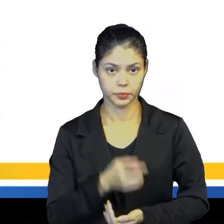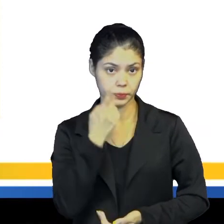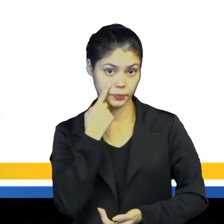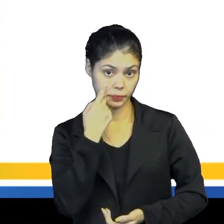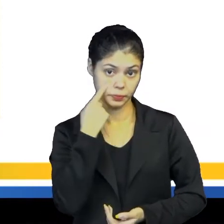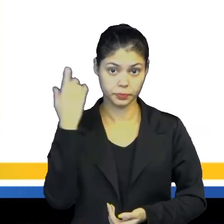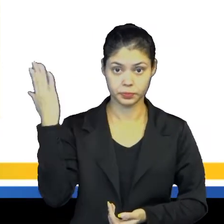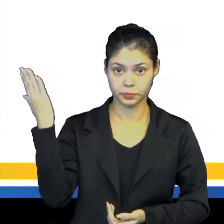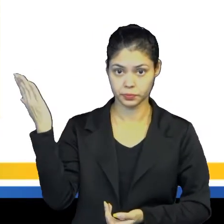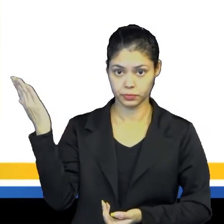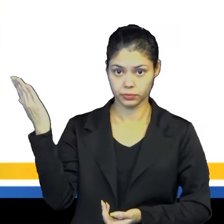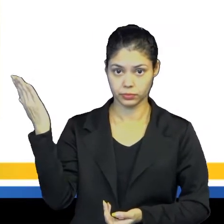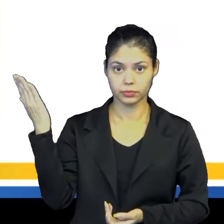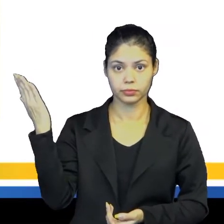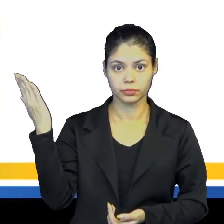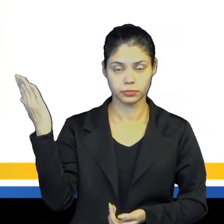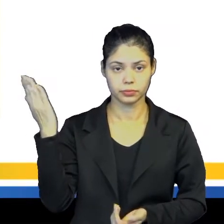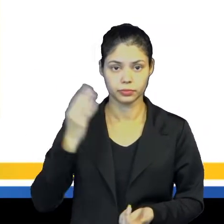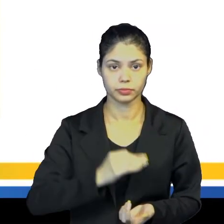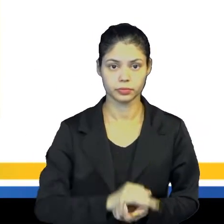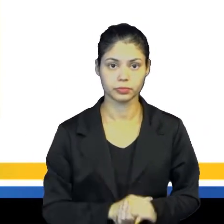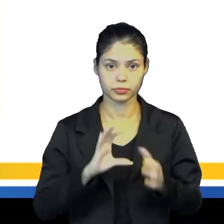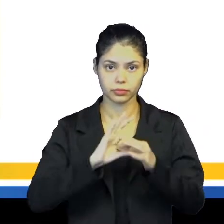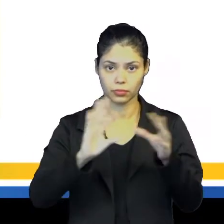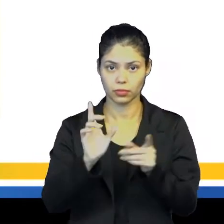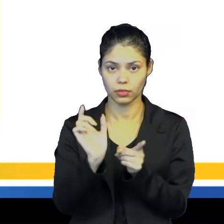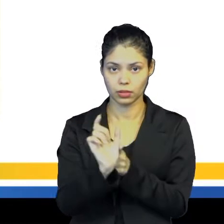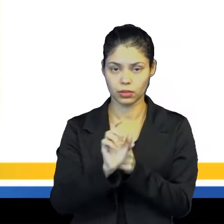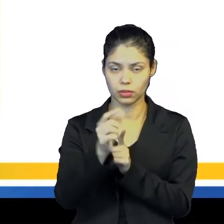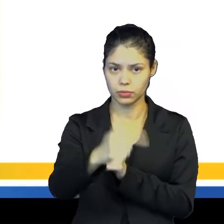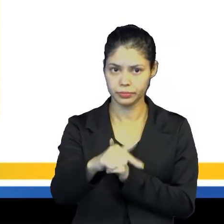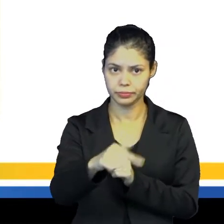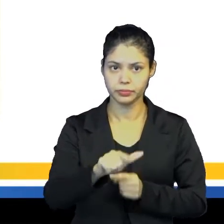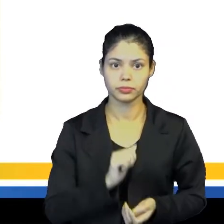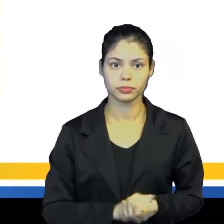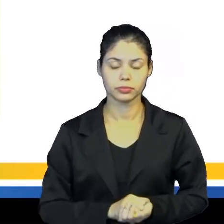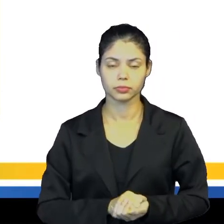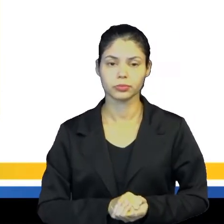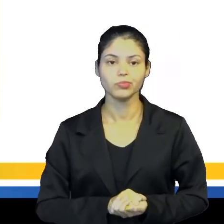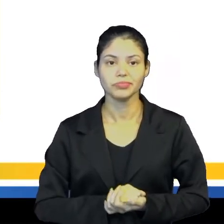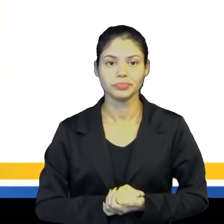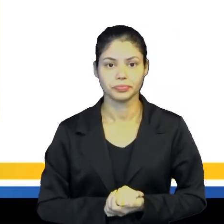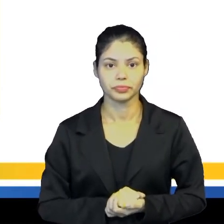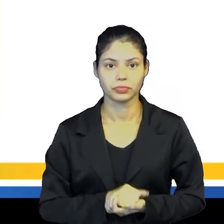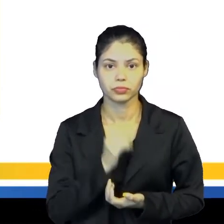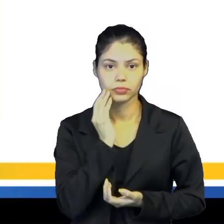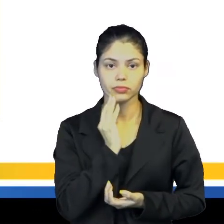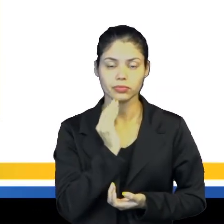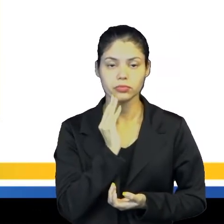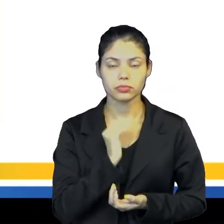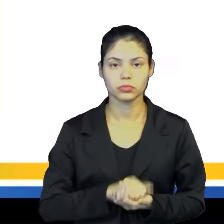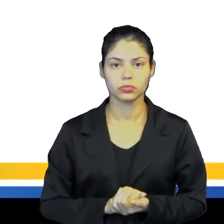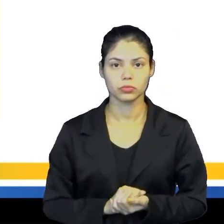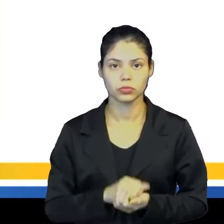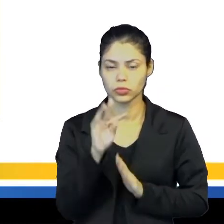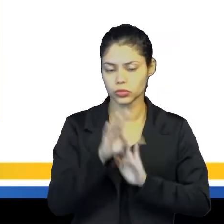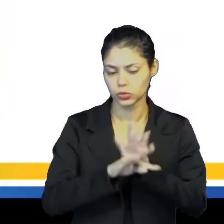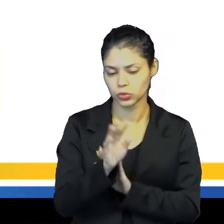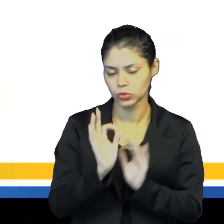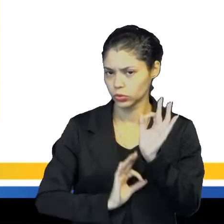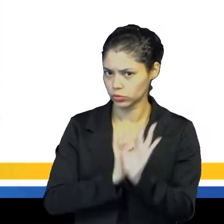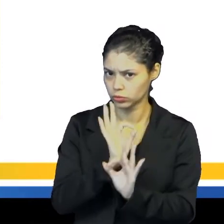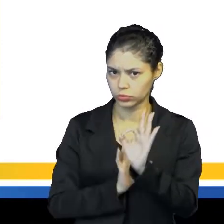Olha só o texto que a gente vai ver. Livre-se de palavras repetidas, é o que eu estou falando para vocês, né? E olha só como o texto